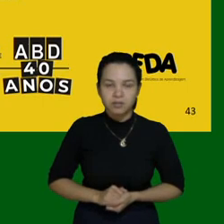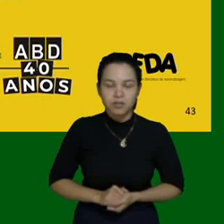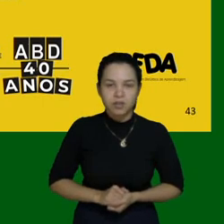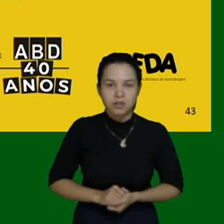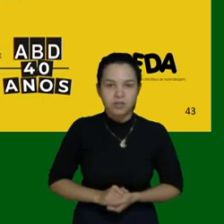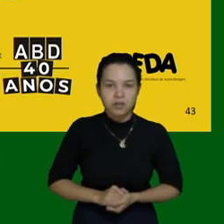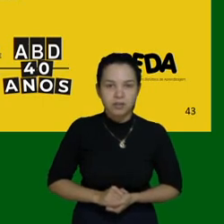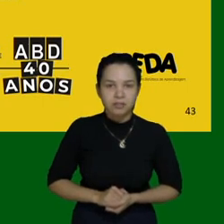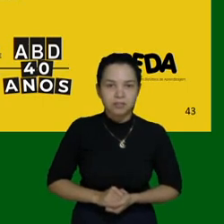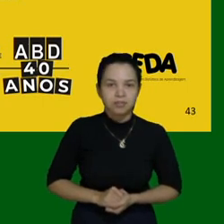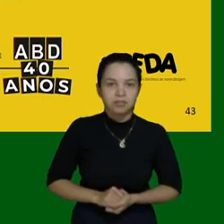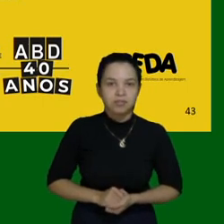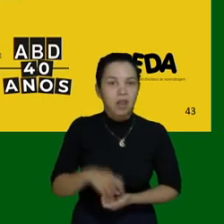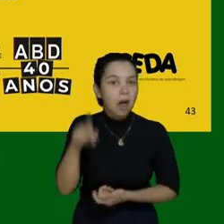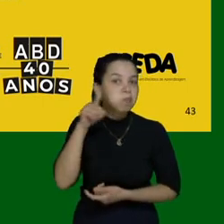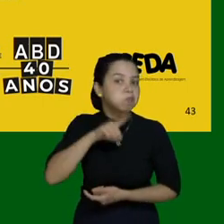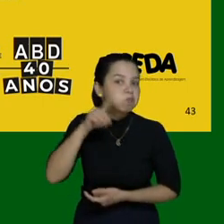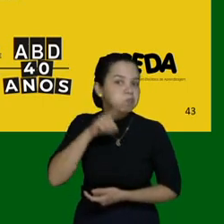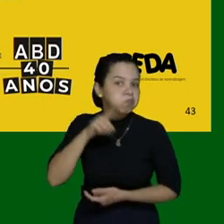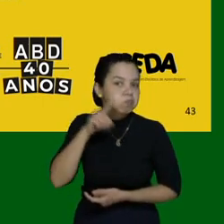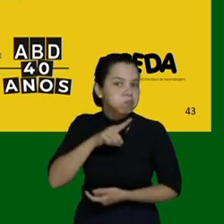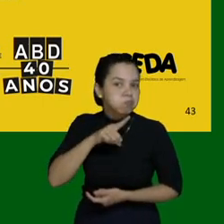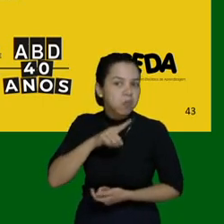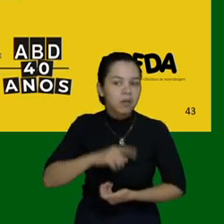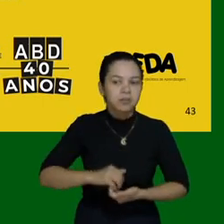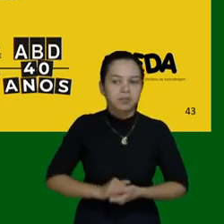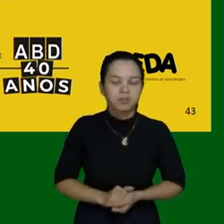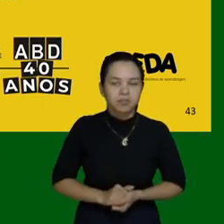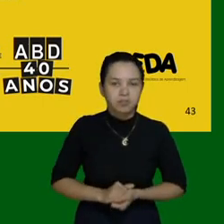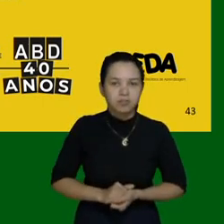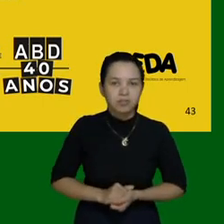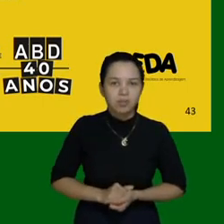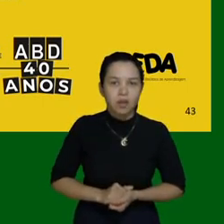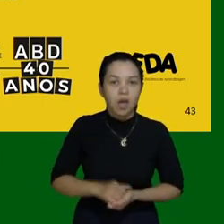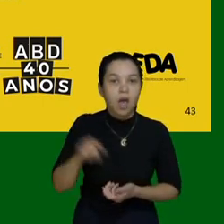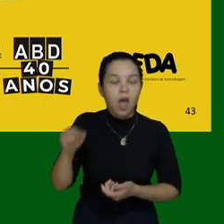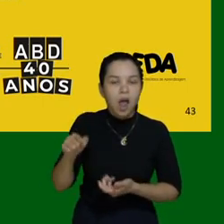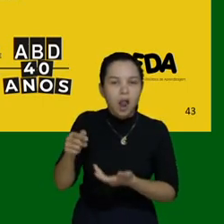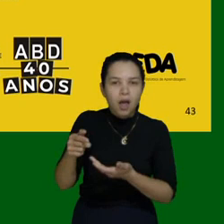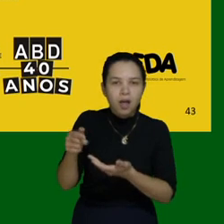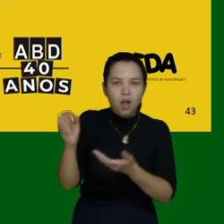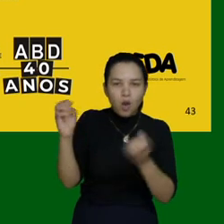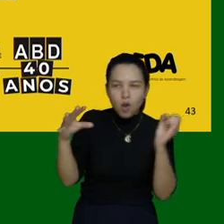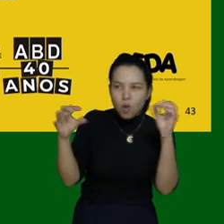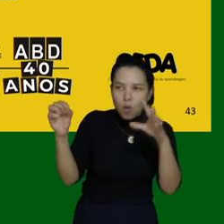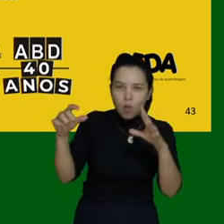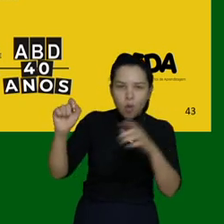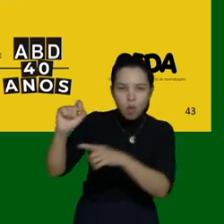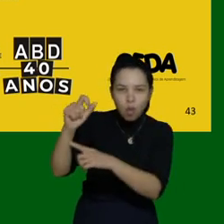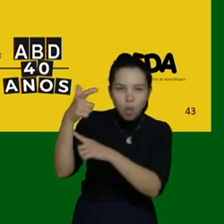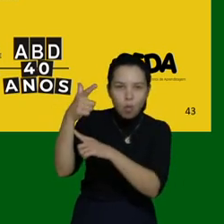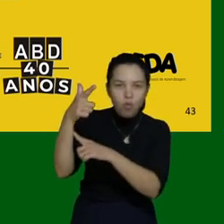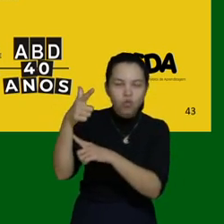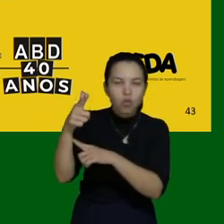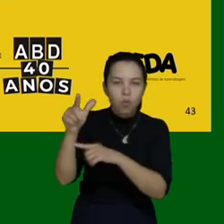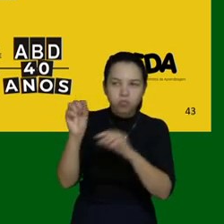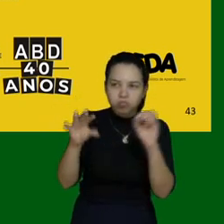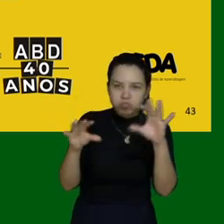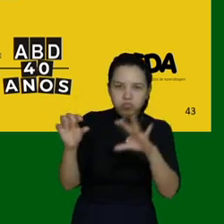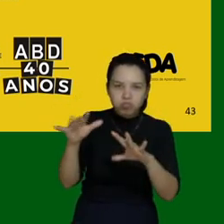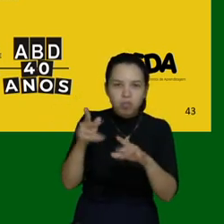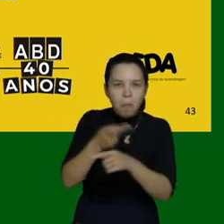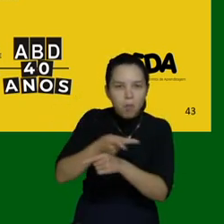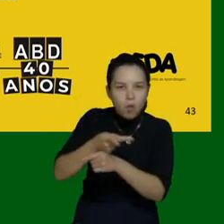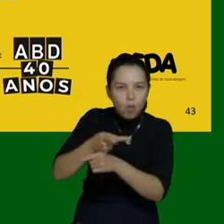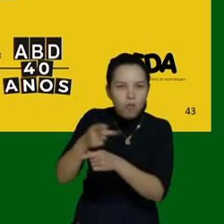York é assim a questão da luz né como é que ele coloca a luz nas obras dele vocês procurem lá vale a pena é um passeio